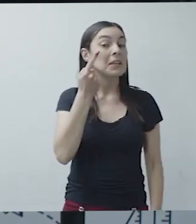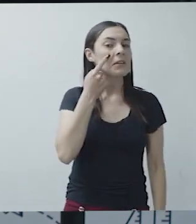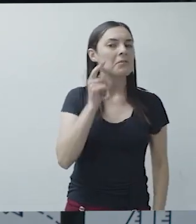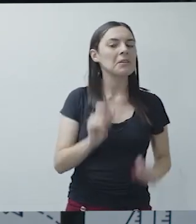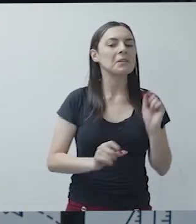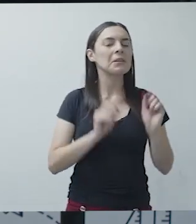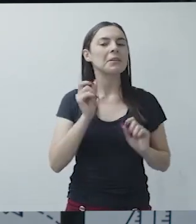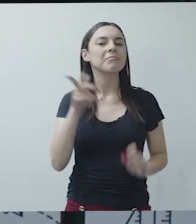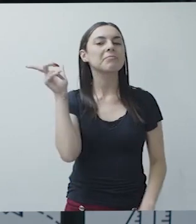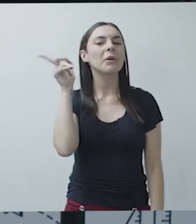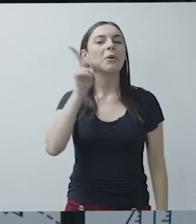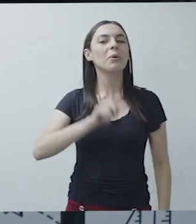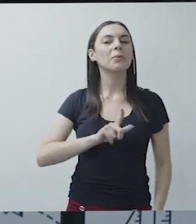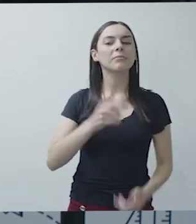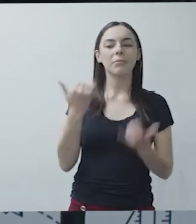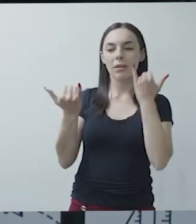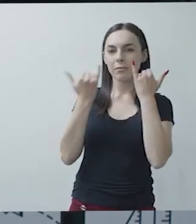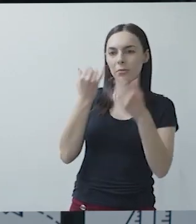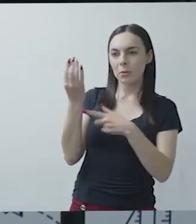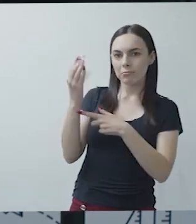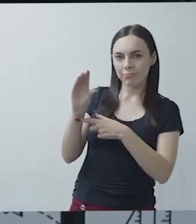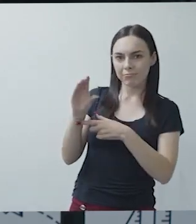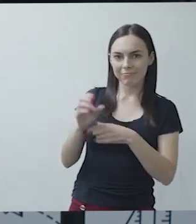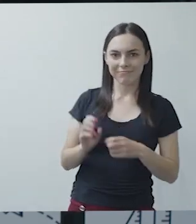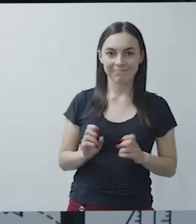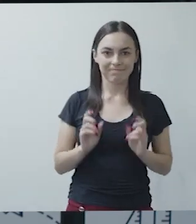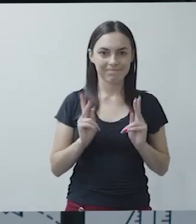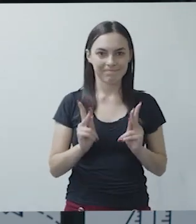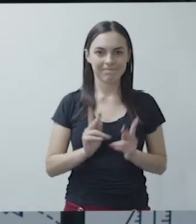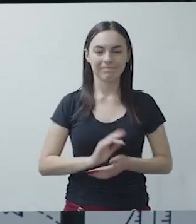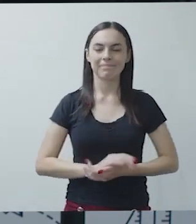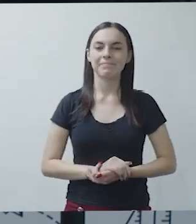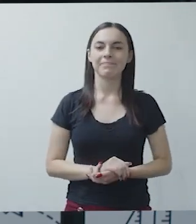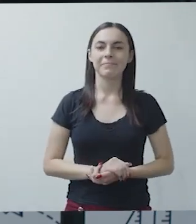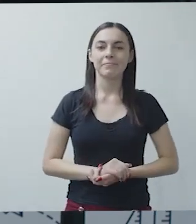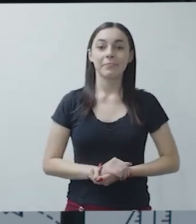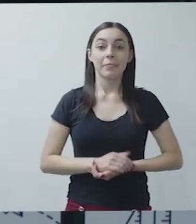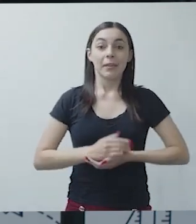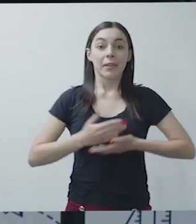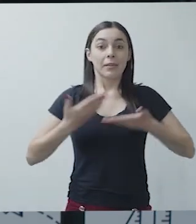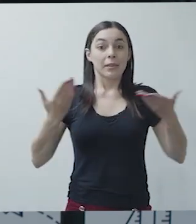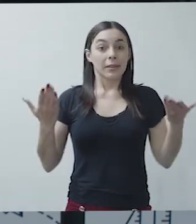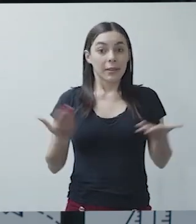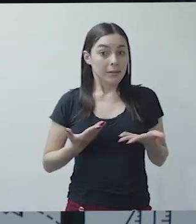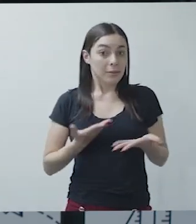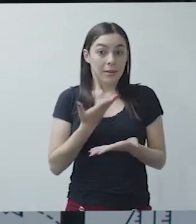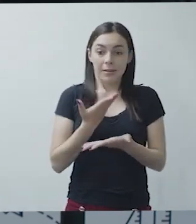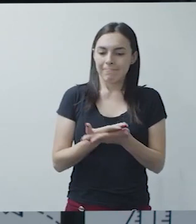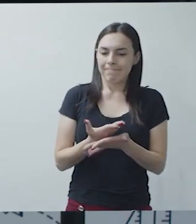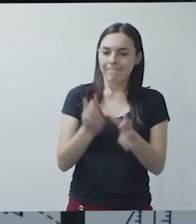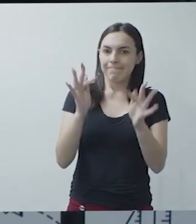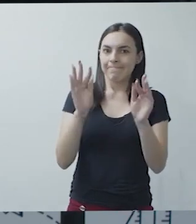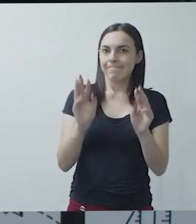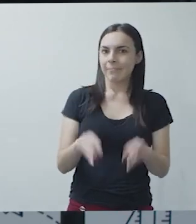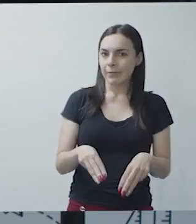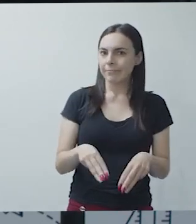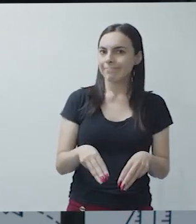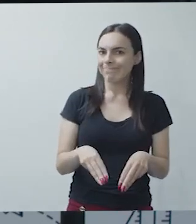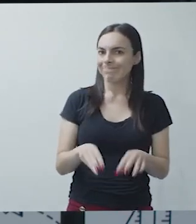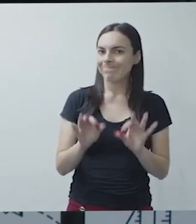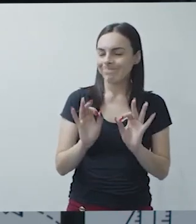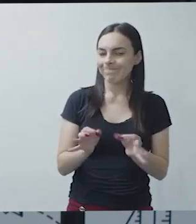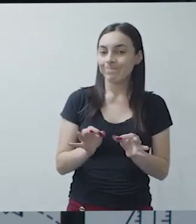conseguir completar este relógio. Então, a nossa aula hoje está chegando ao fim, não é